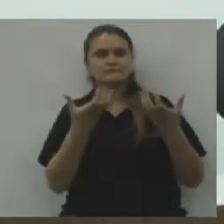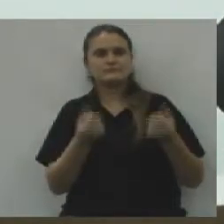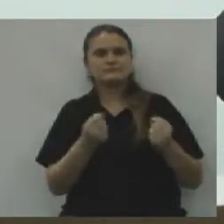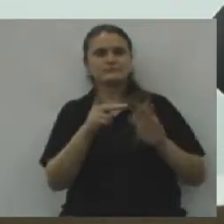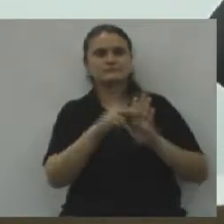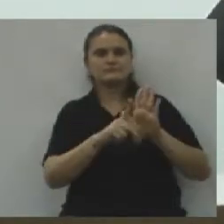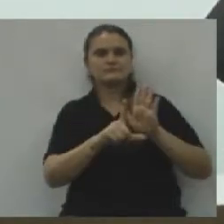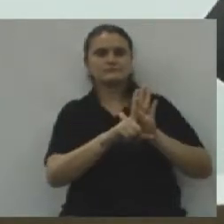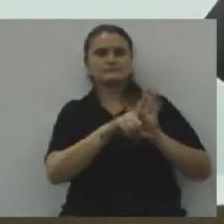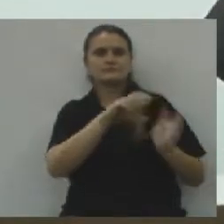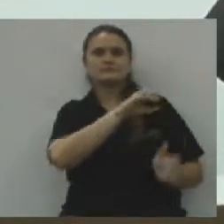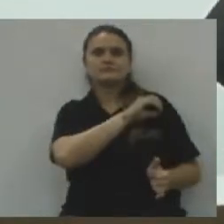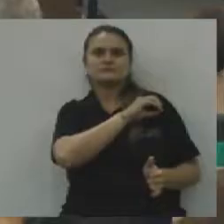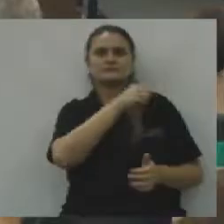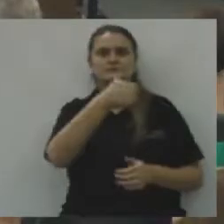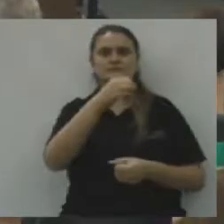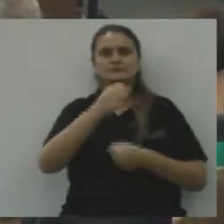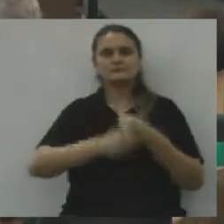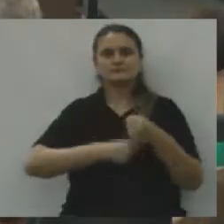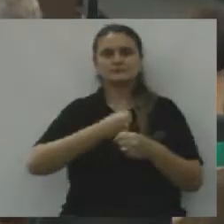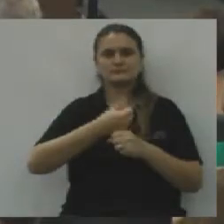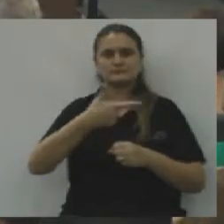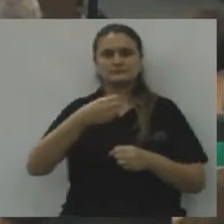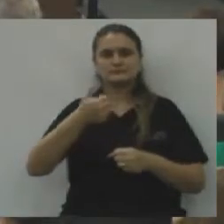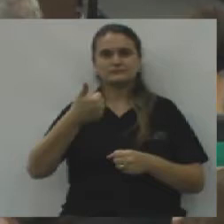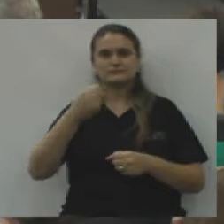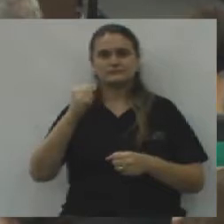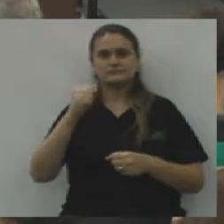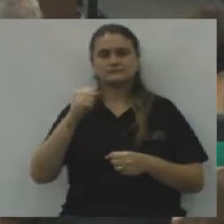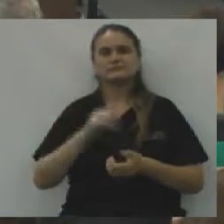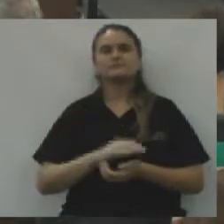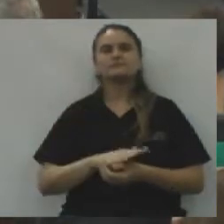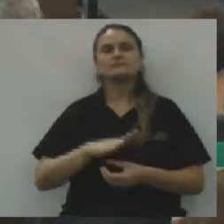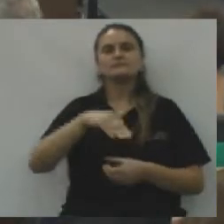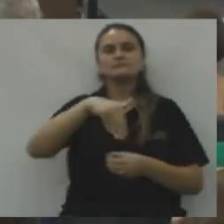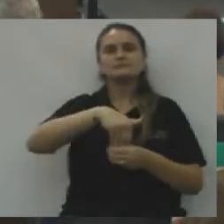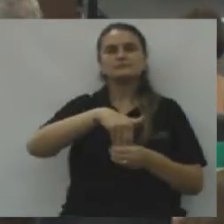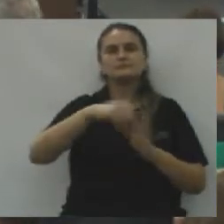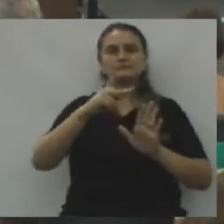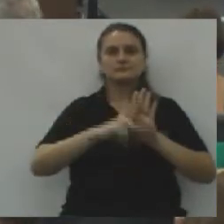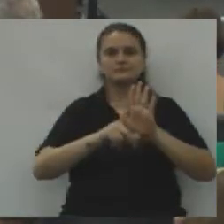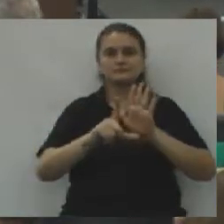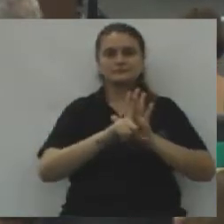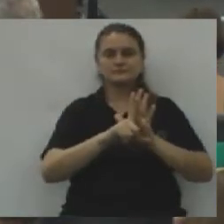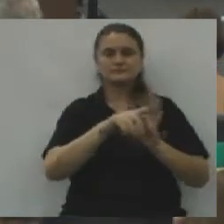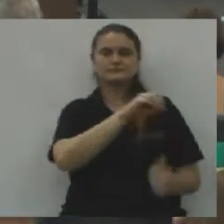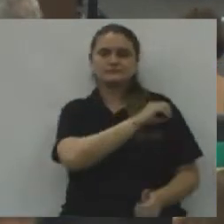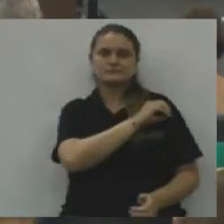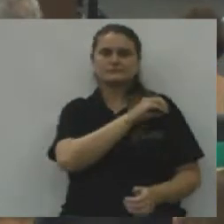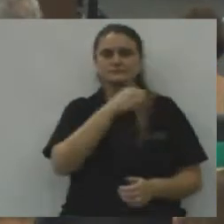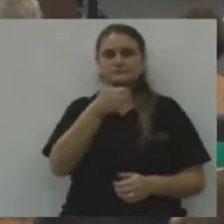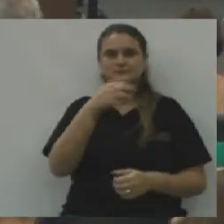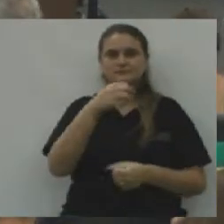número 10/2018. Votação única do projeto de lei ordinária número